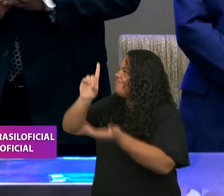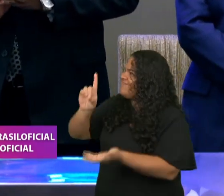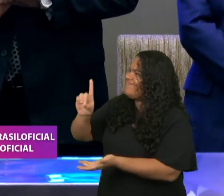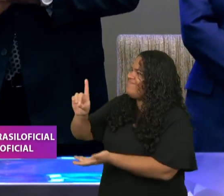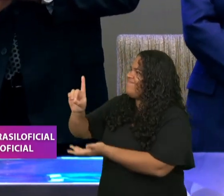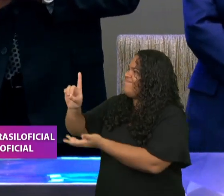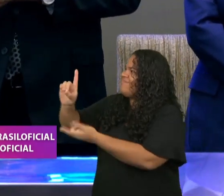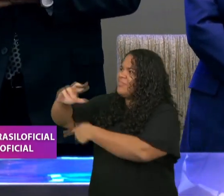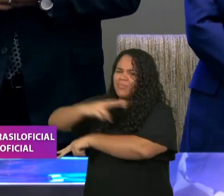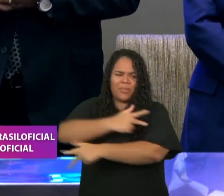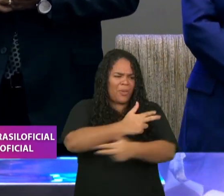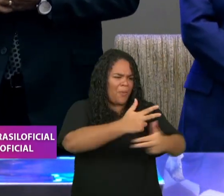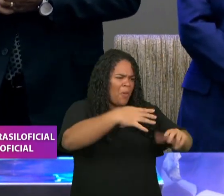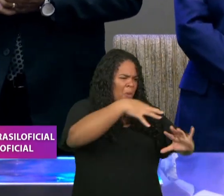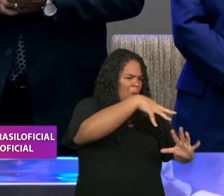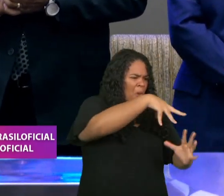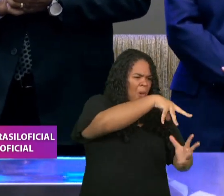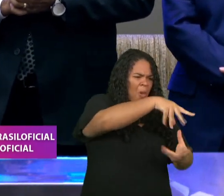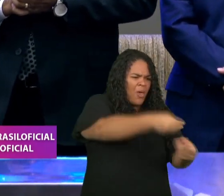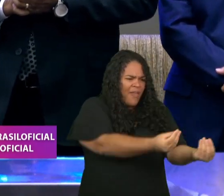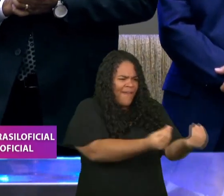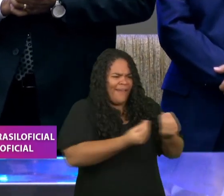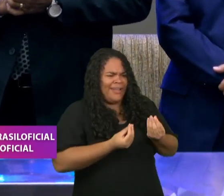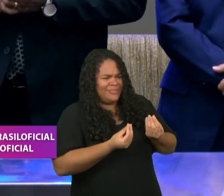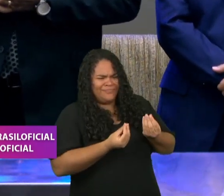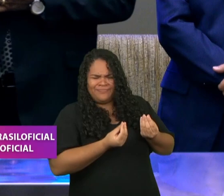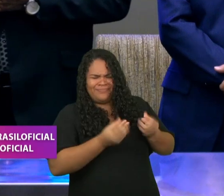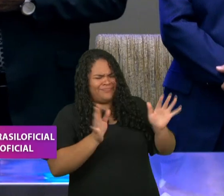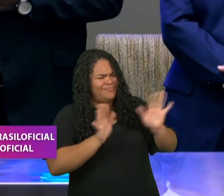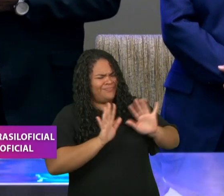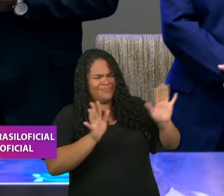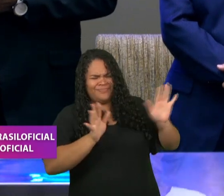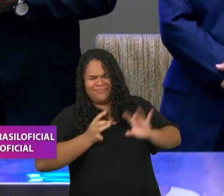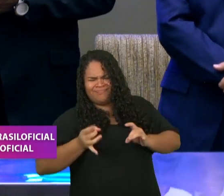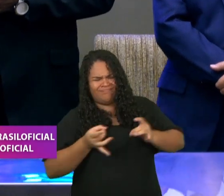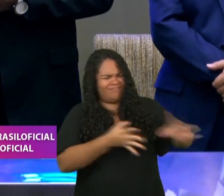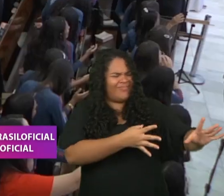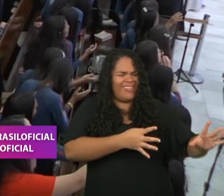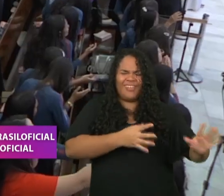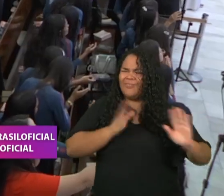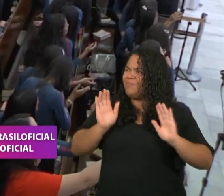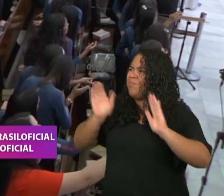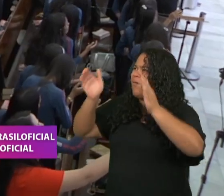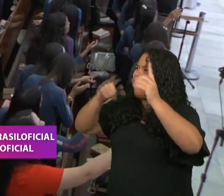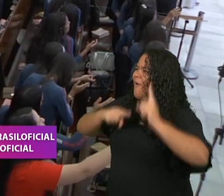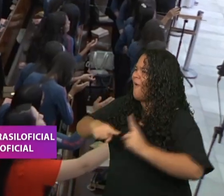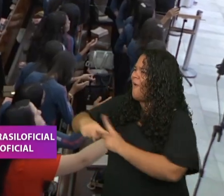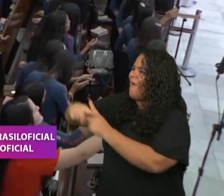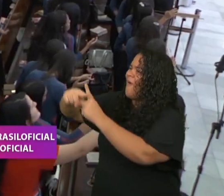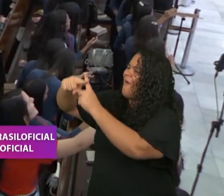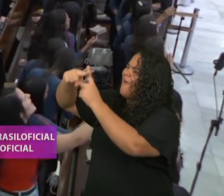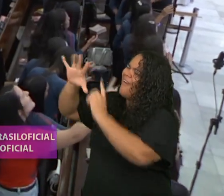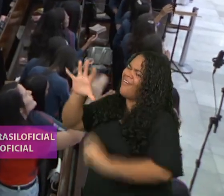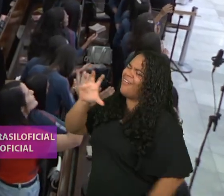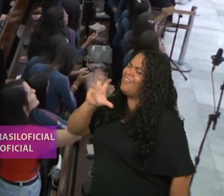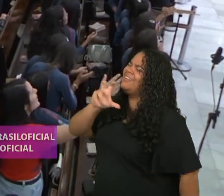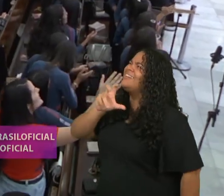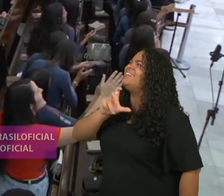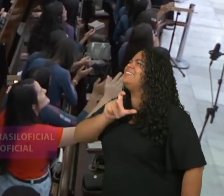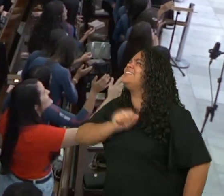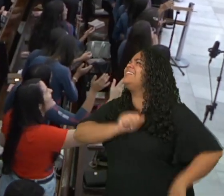que o mundo dá, eu deixo aos pés da cruz,